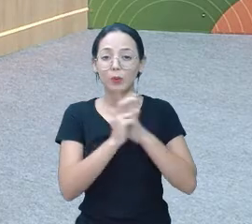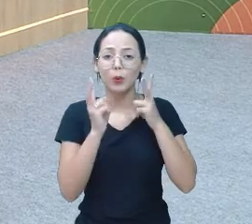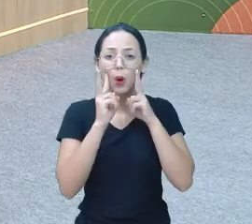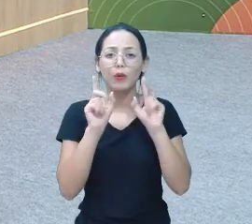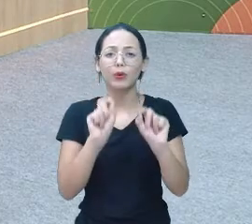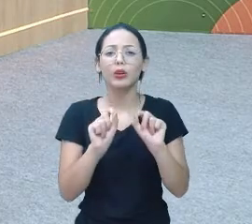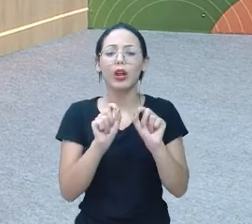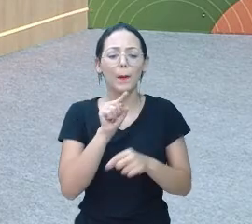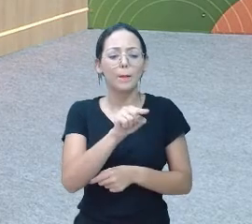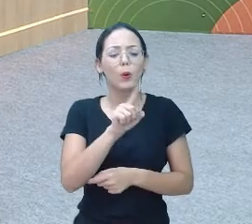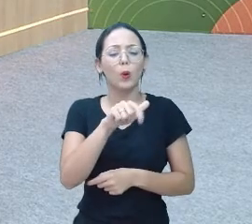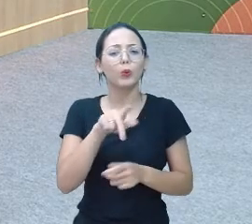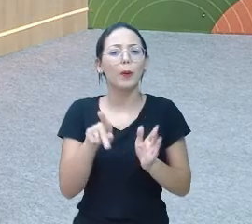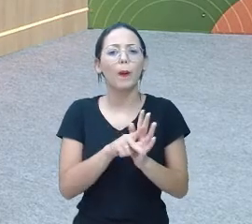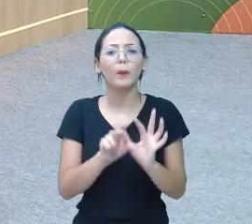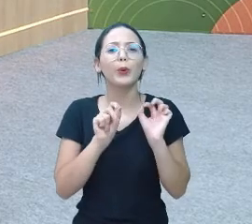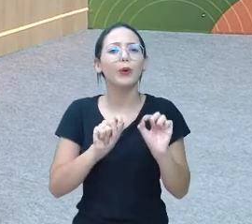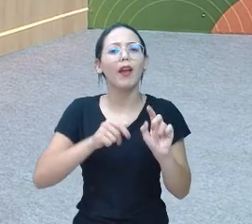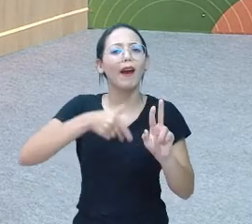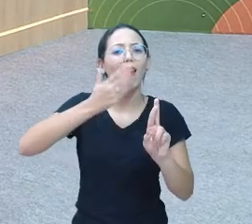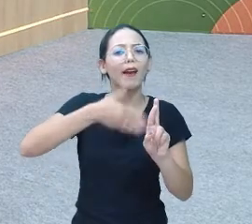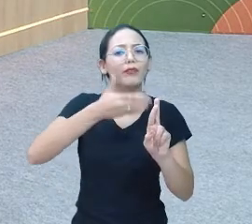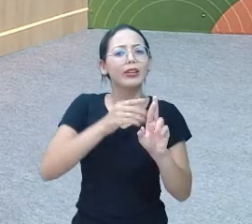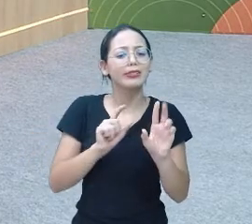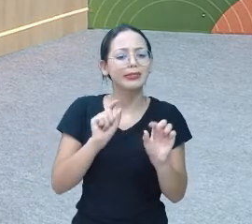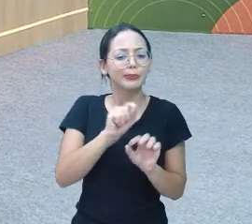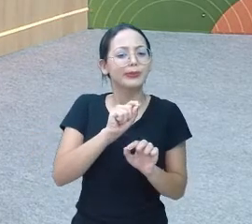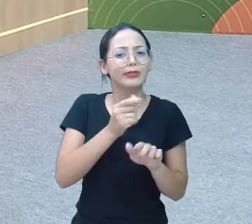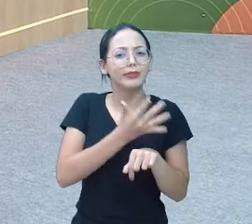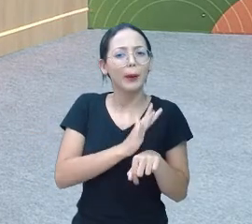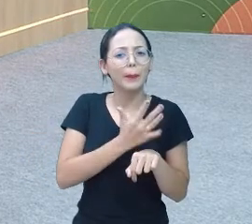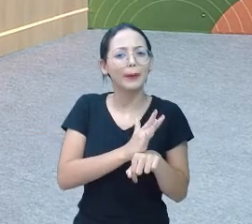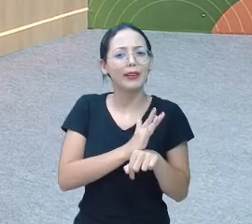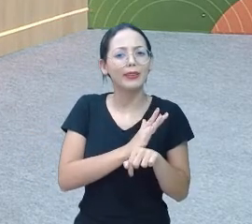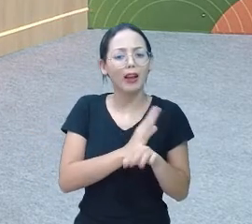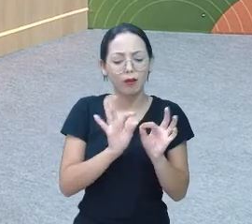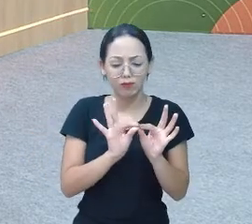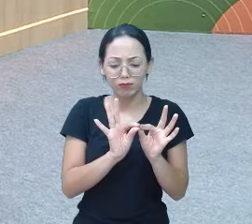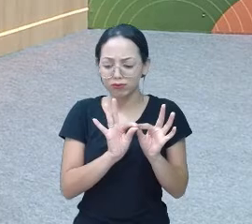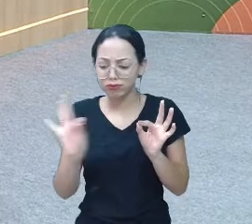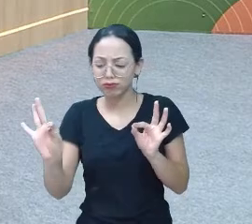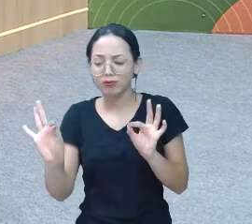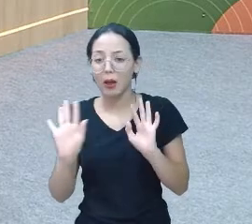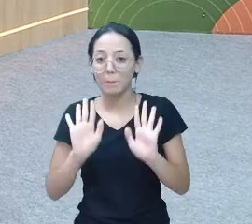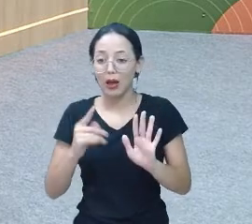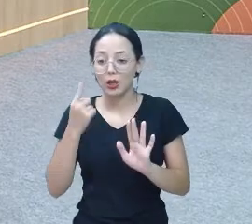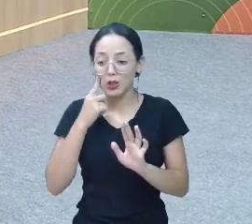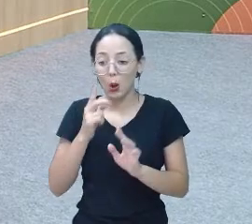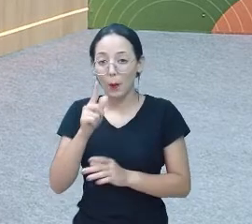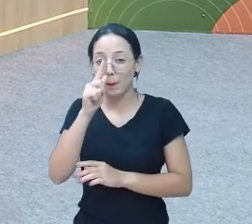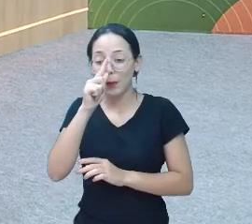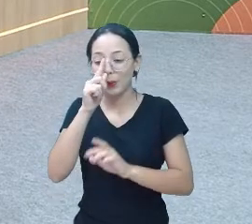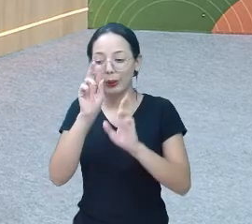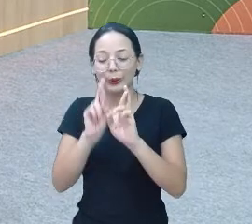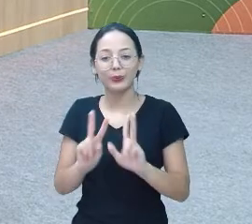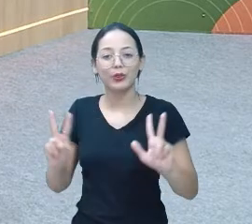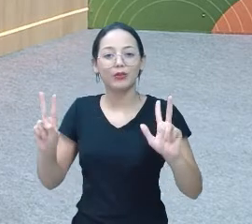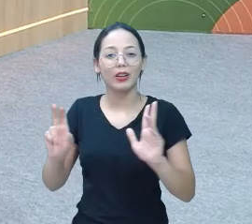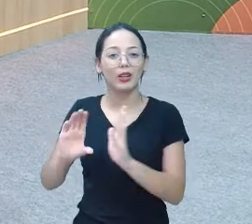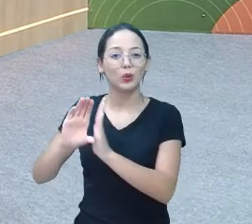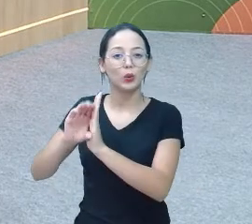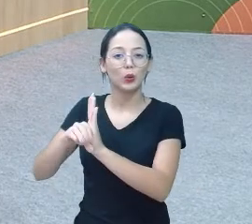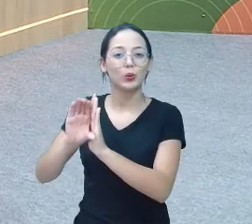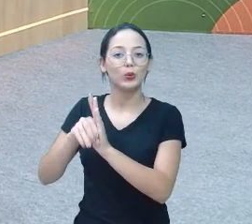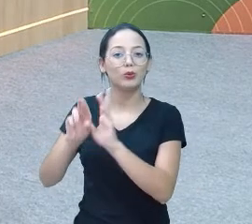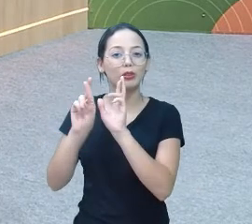ponto é simplesmente, ou seja, uma referência na prática, né? Para os gregos, você vai observar que é algo muito mais